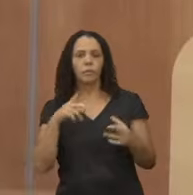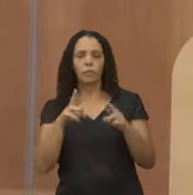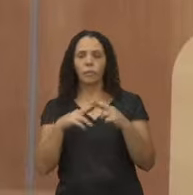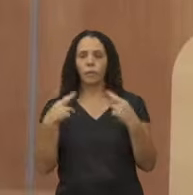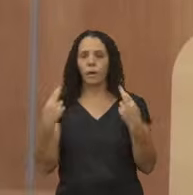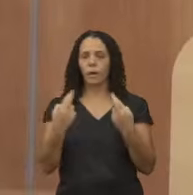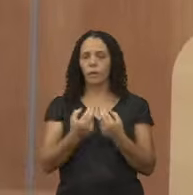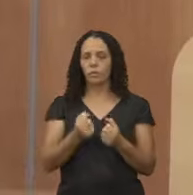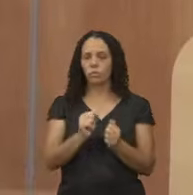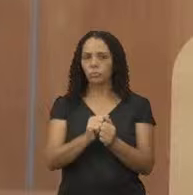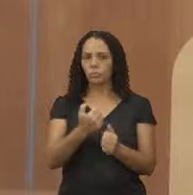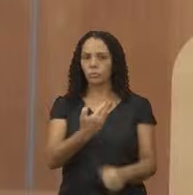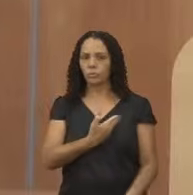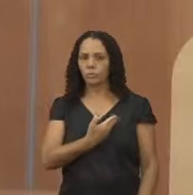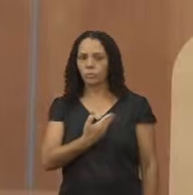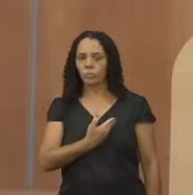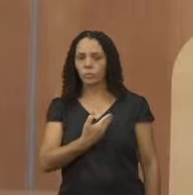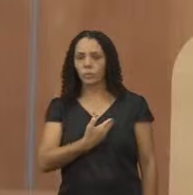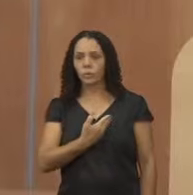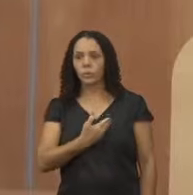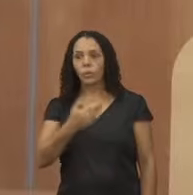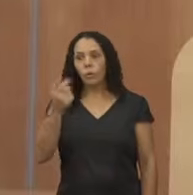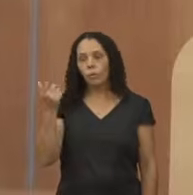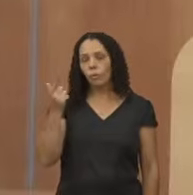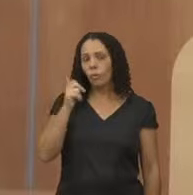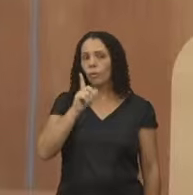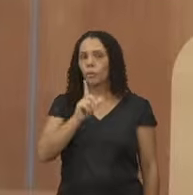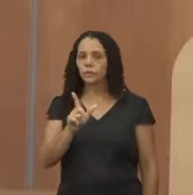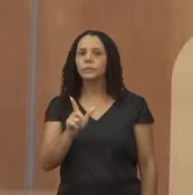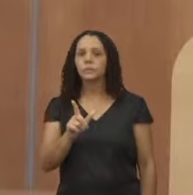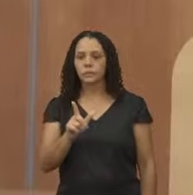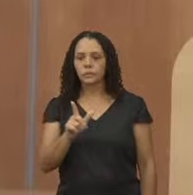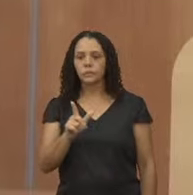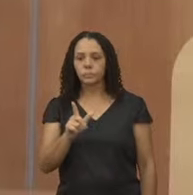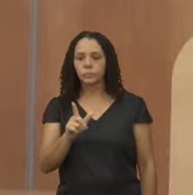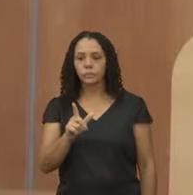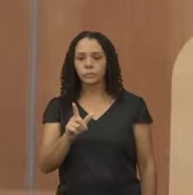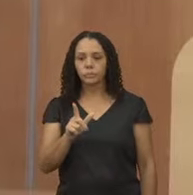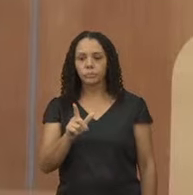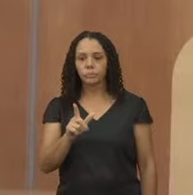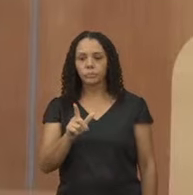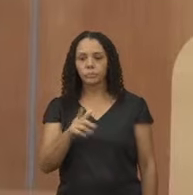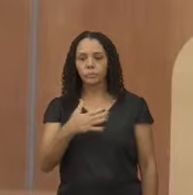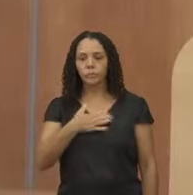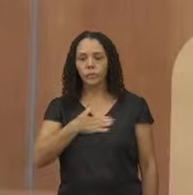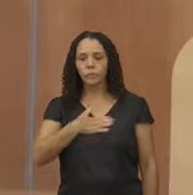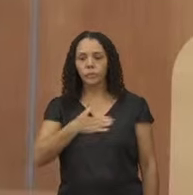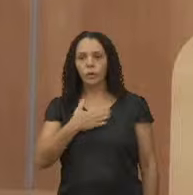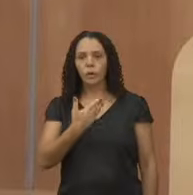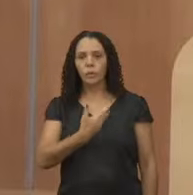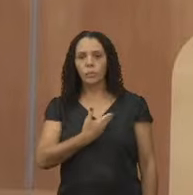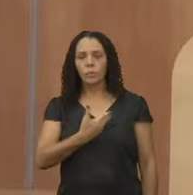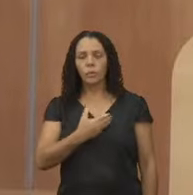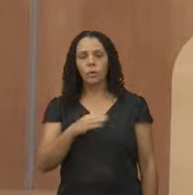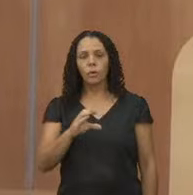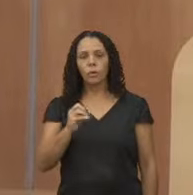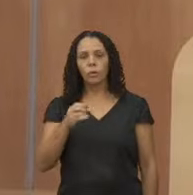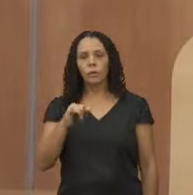entre amigos, nós conseguimos, por meio de uma fala do meu querido e amigo Coic,